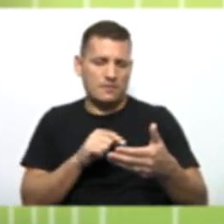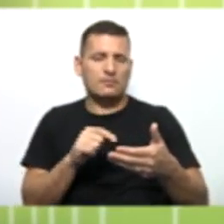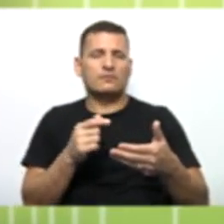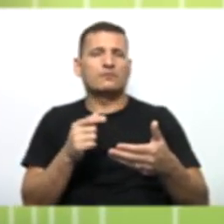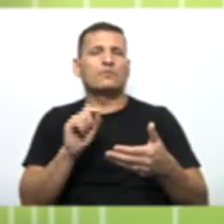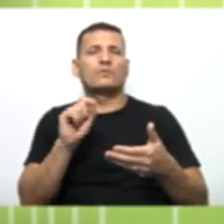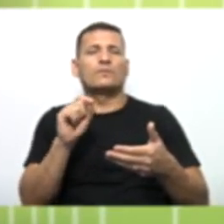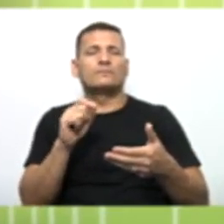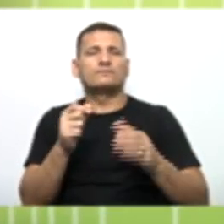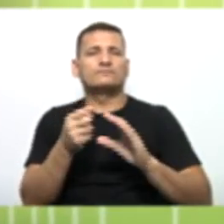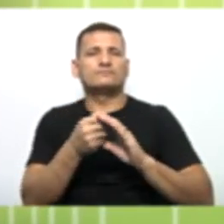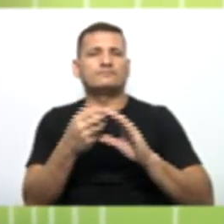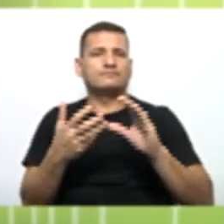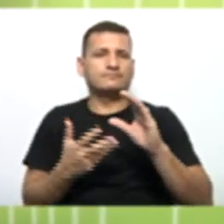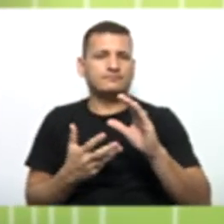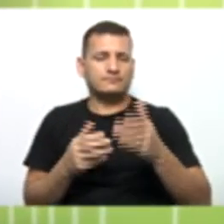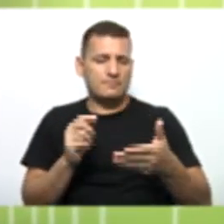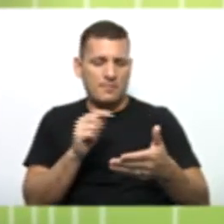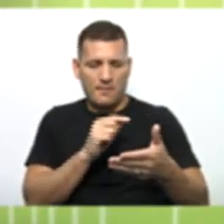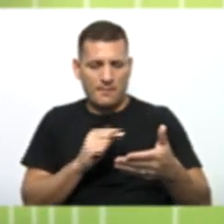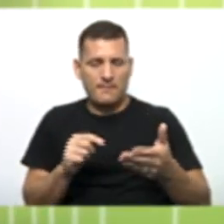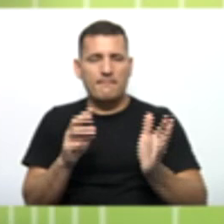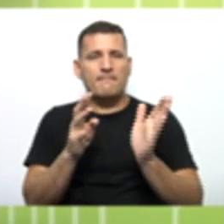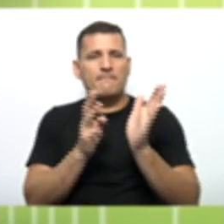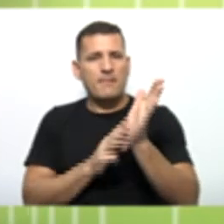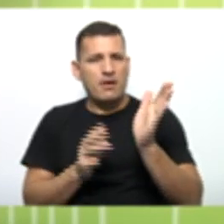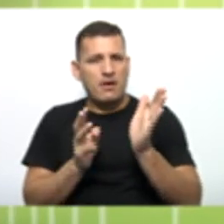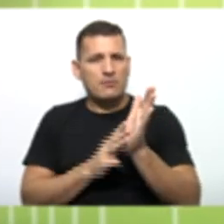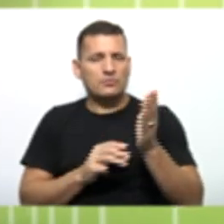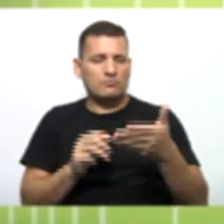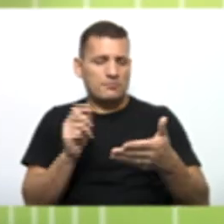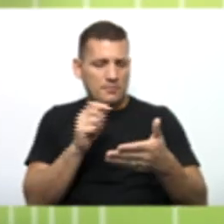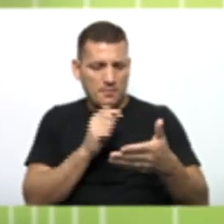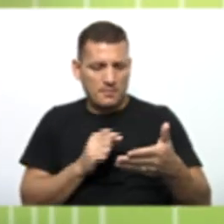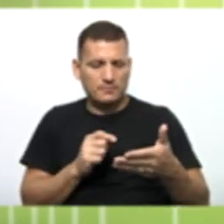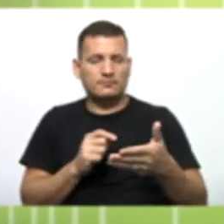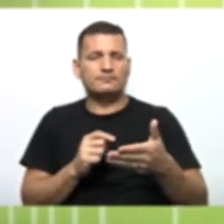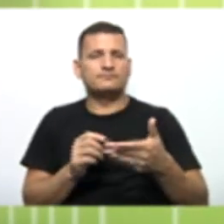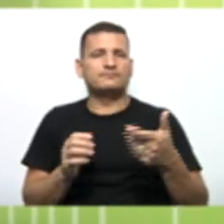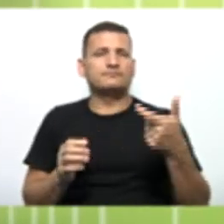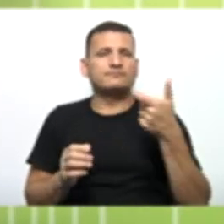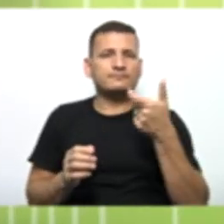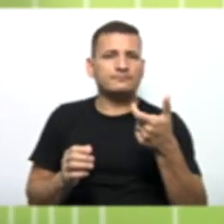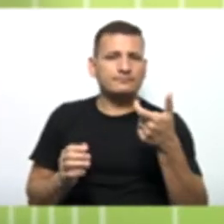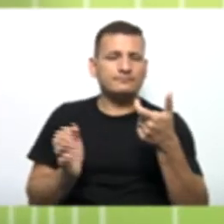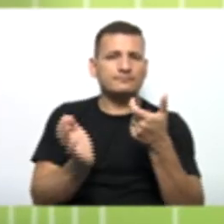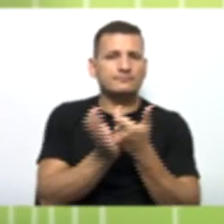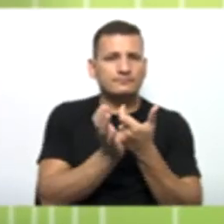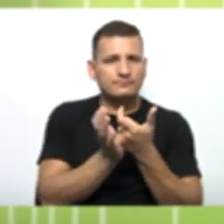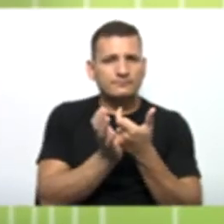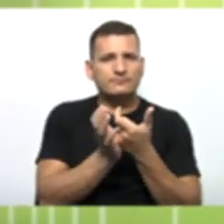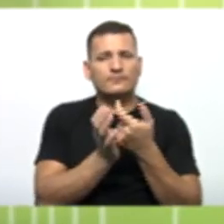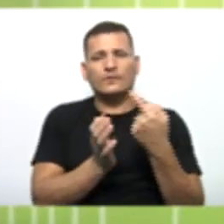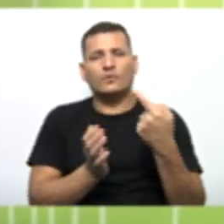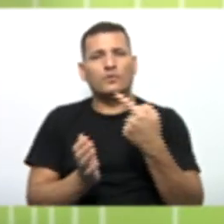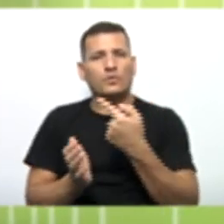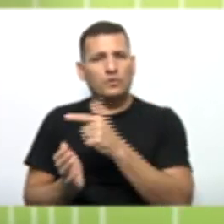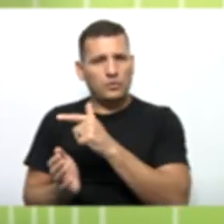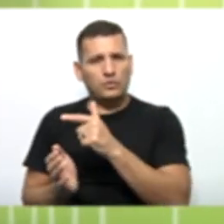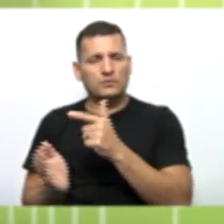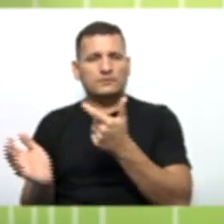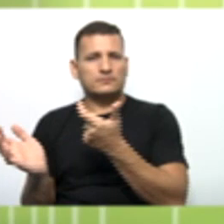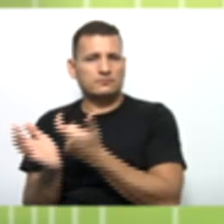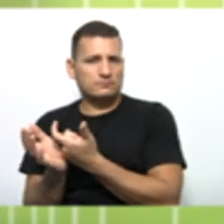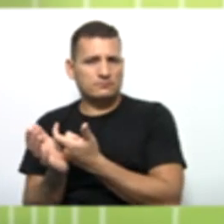atributos, quais são os métodos, certo? Qual classe está associado à classe que vocês forem